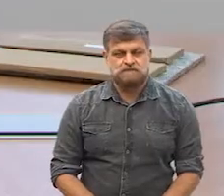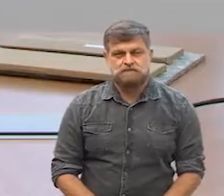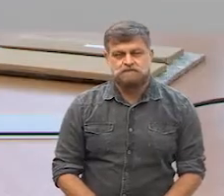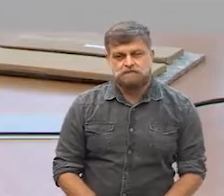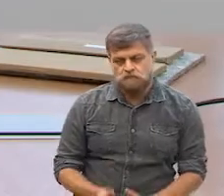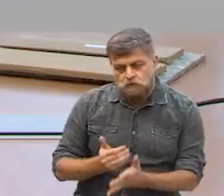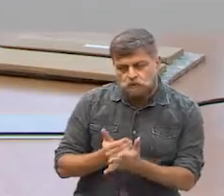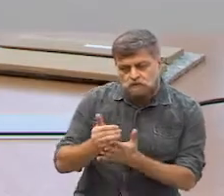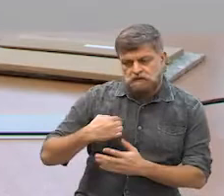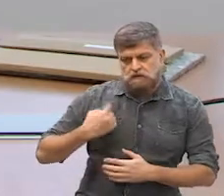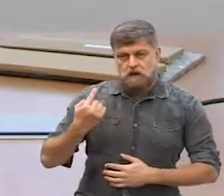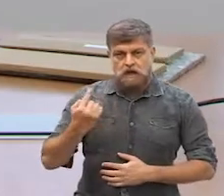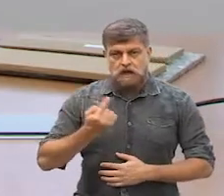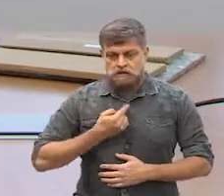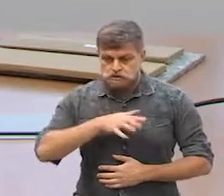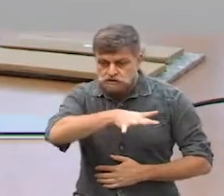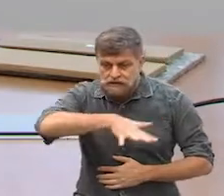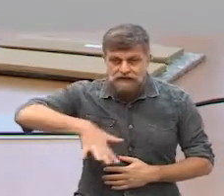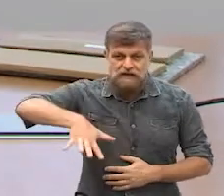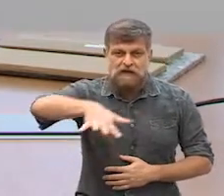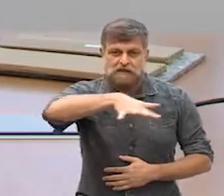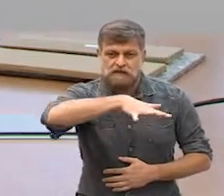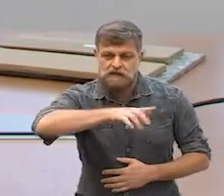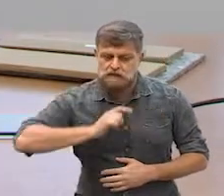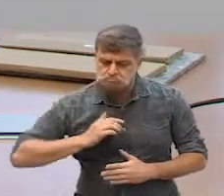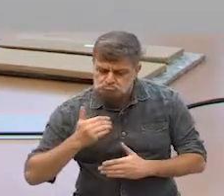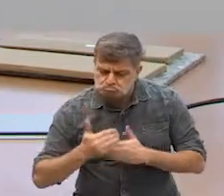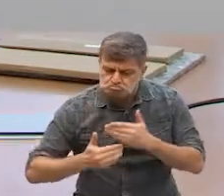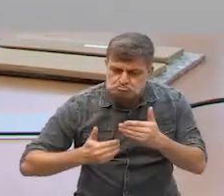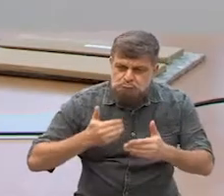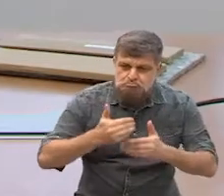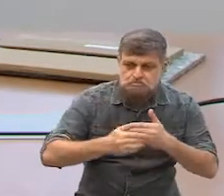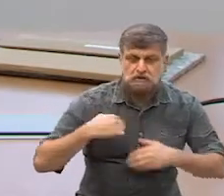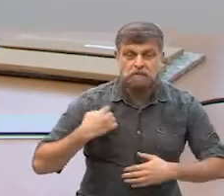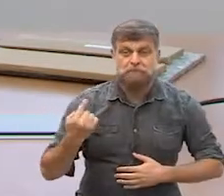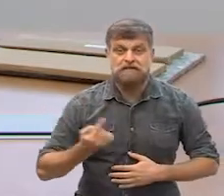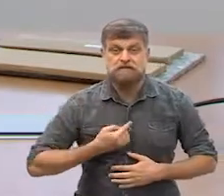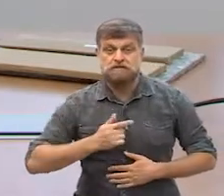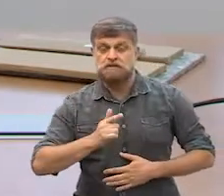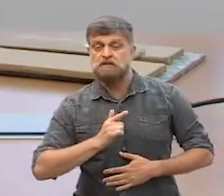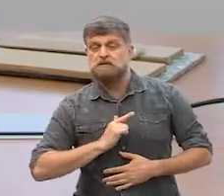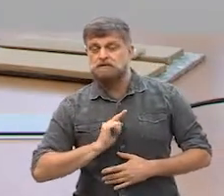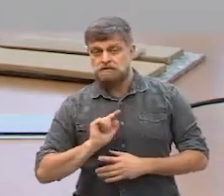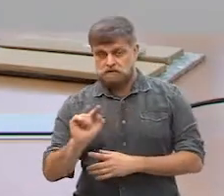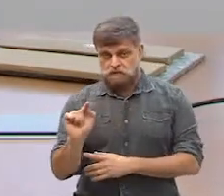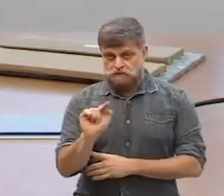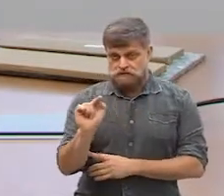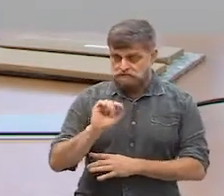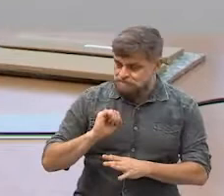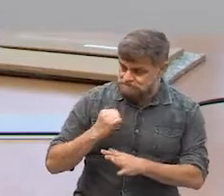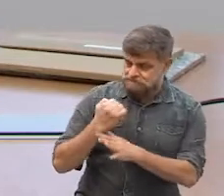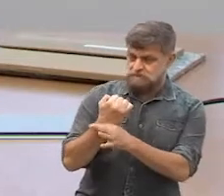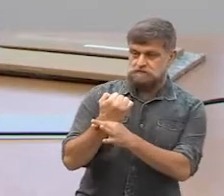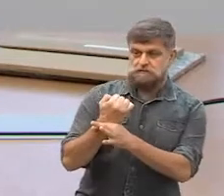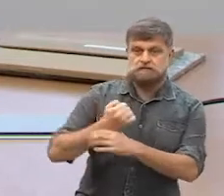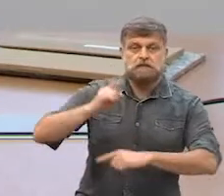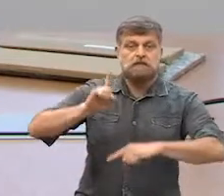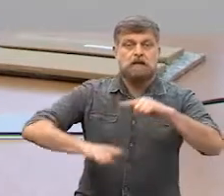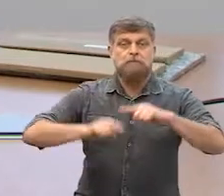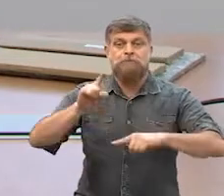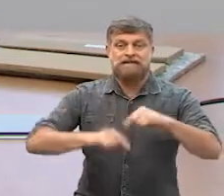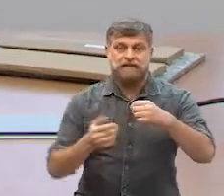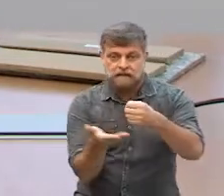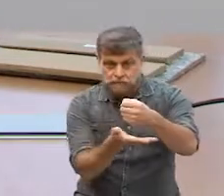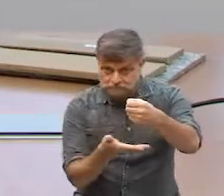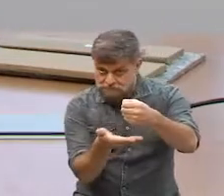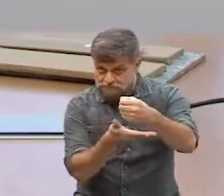A gente entrou no mercado de aparas e tudo mais, exatamente para a gente ter garantias da nossa matéria-prima, né? Então,